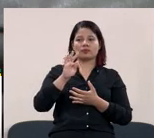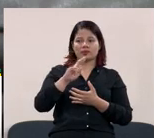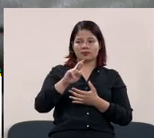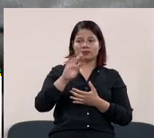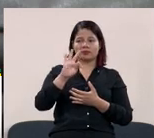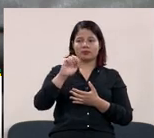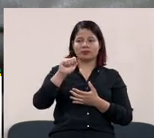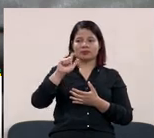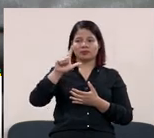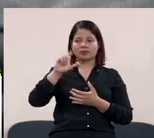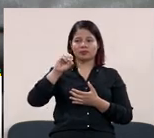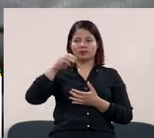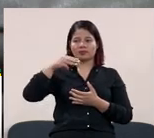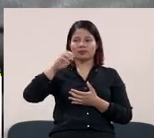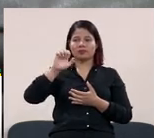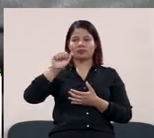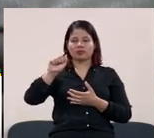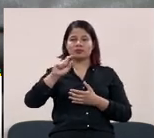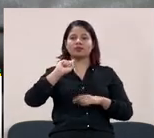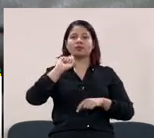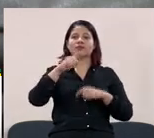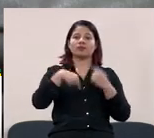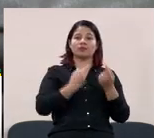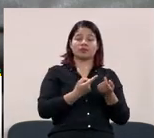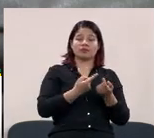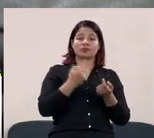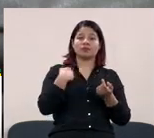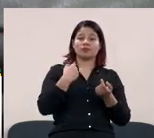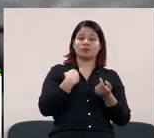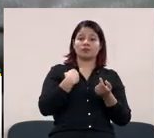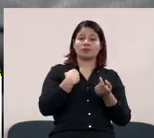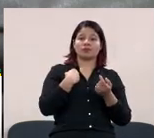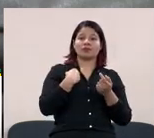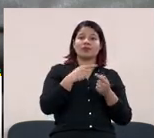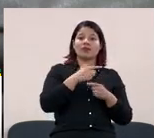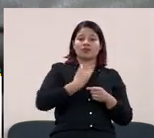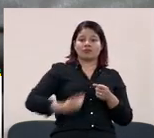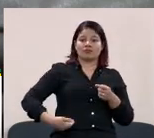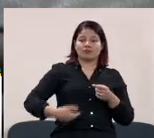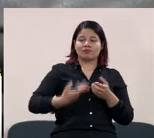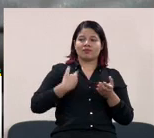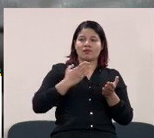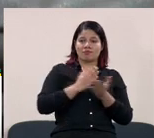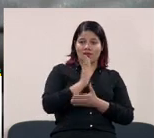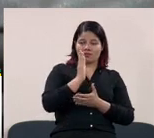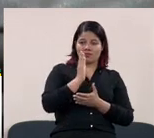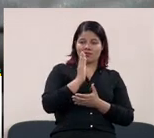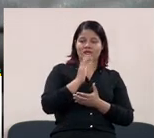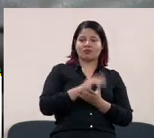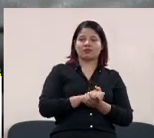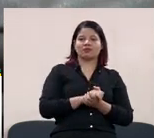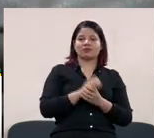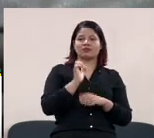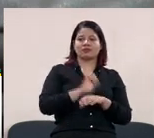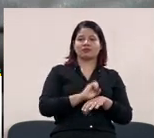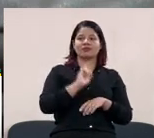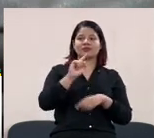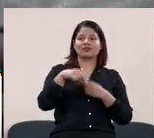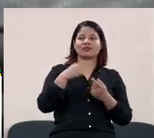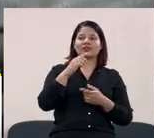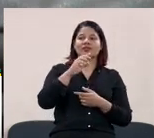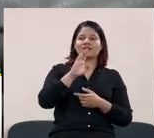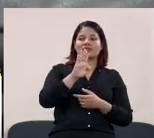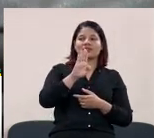passei no concurso público do Estado, fui dar aula lá na Benigna Moreira, que na época chamavam